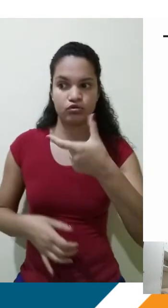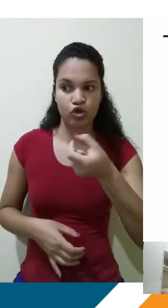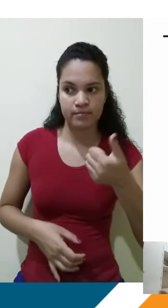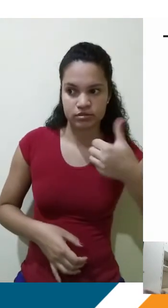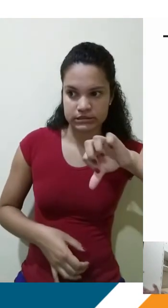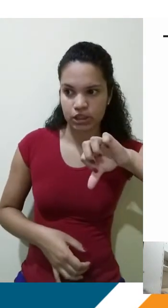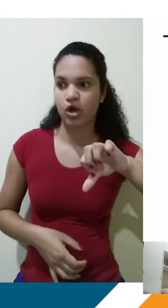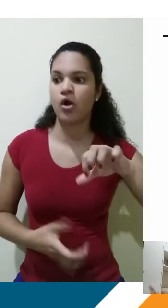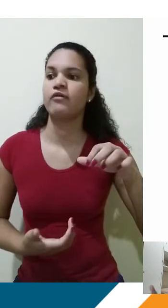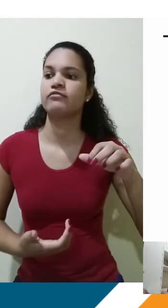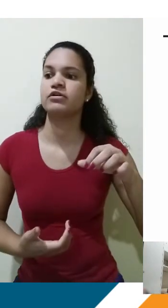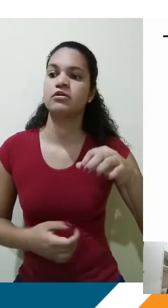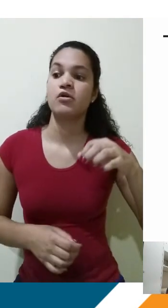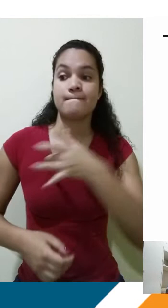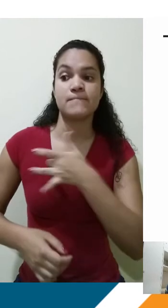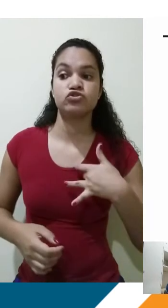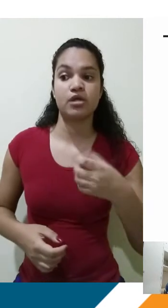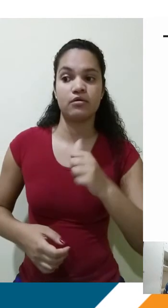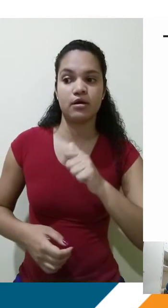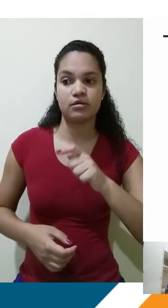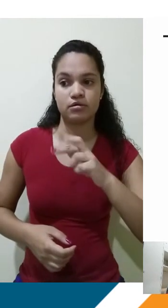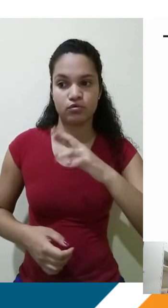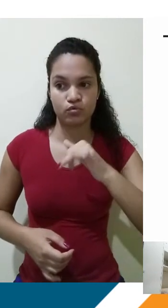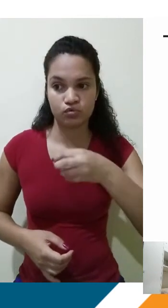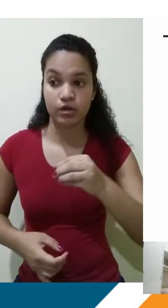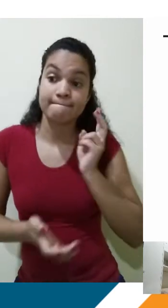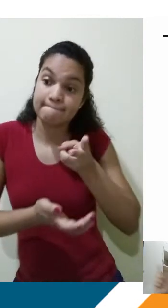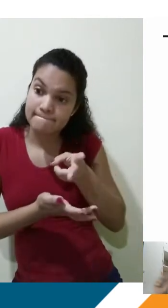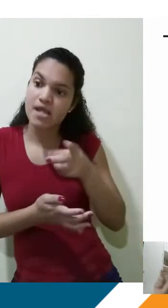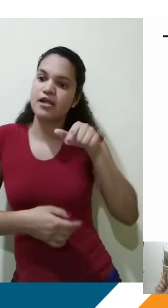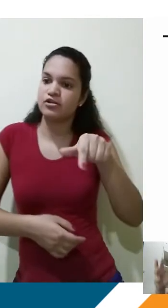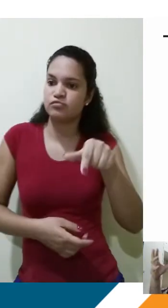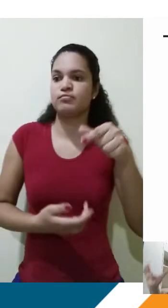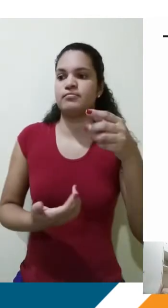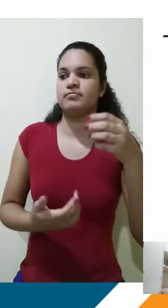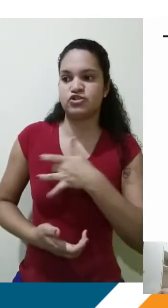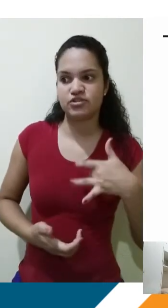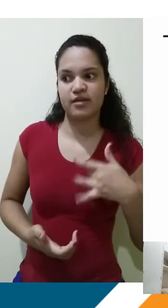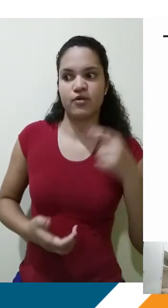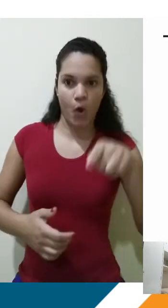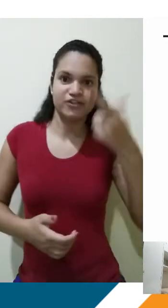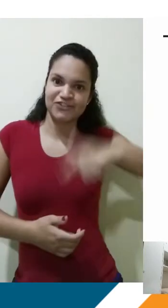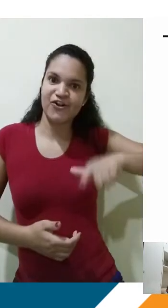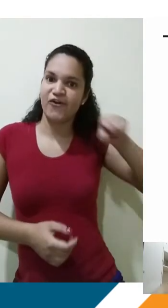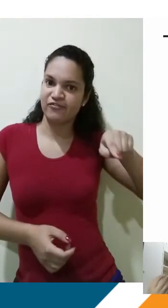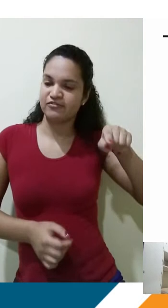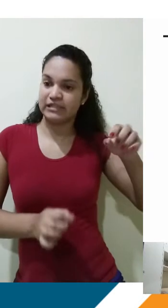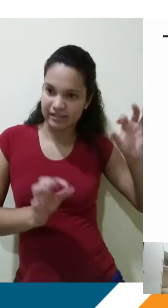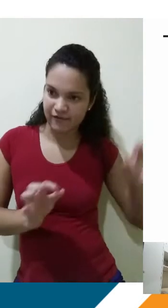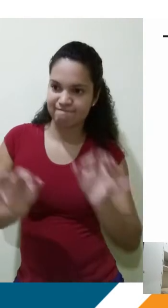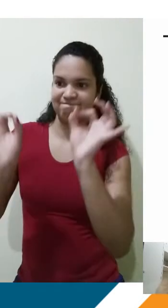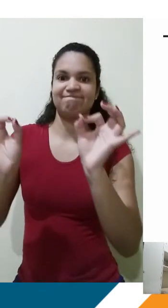ministério que chegou a dar carta branca até para substâncias banidas em outros lugares, como os Estados Unidos e Europa. Aquela frase estava estranha? Agora funciona.